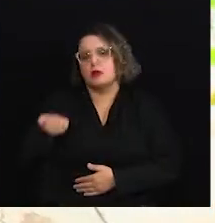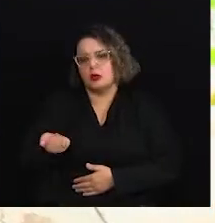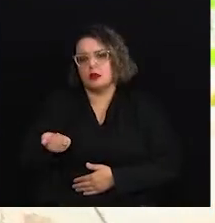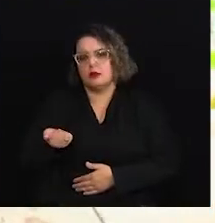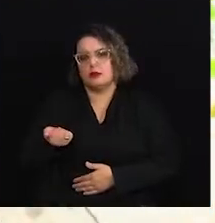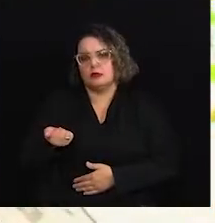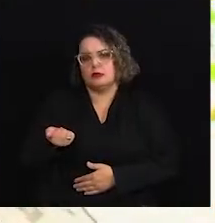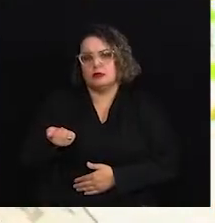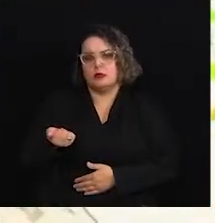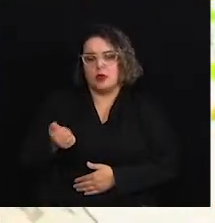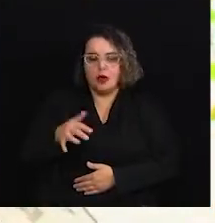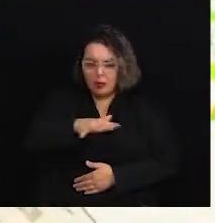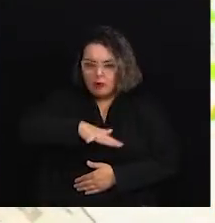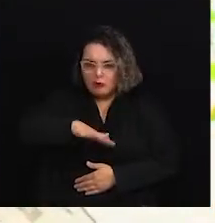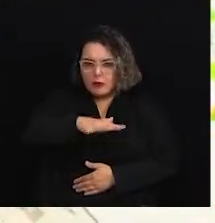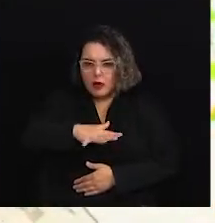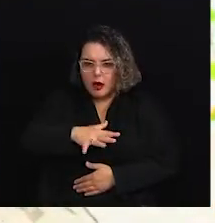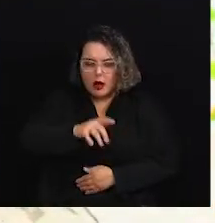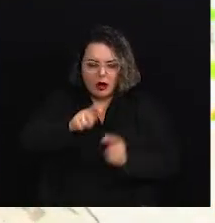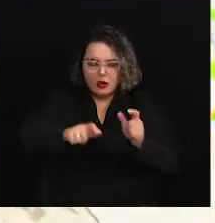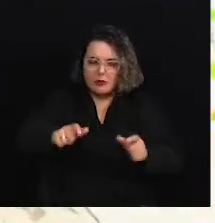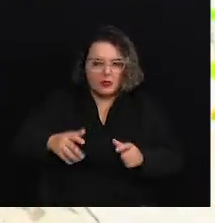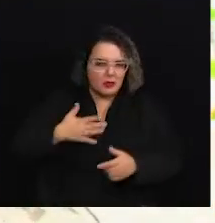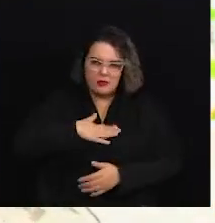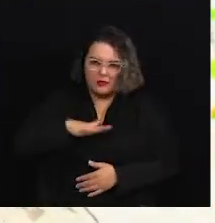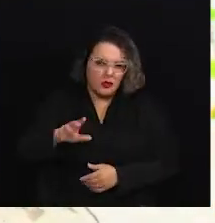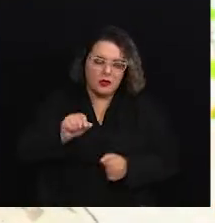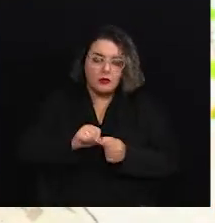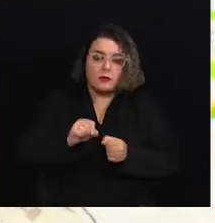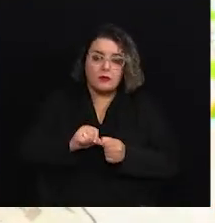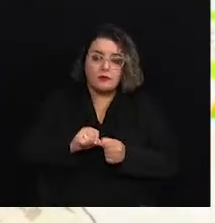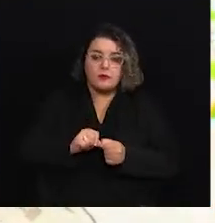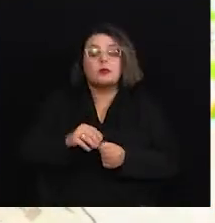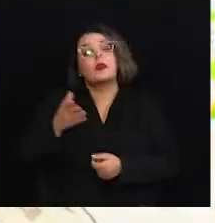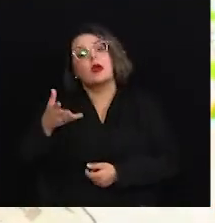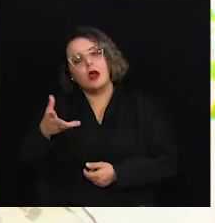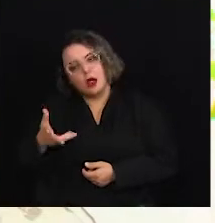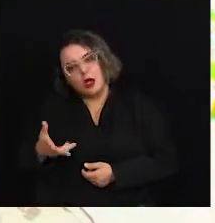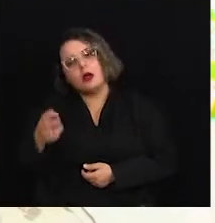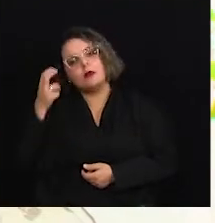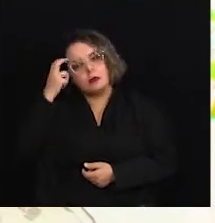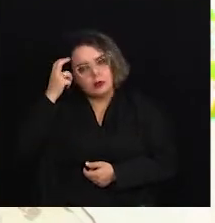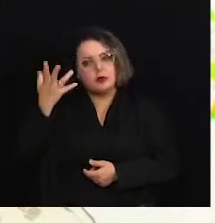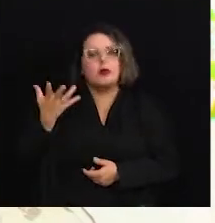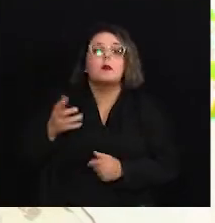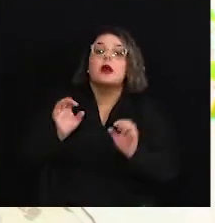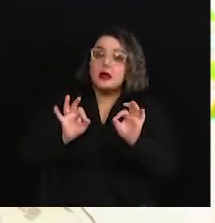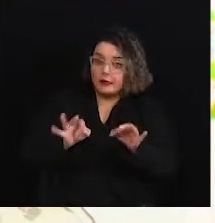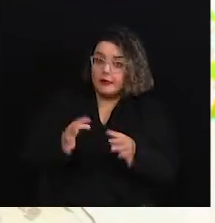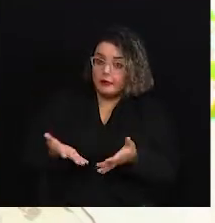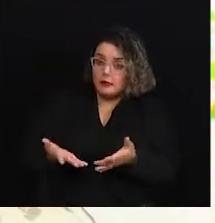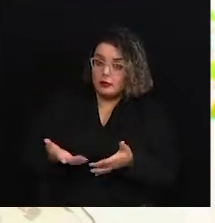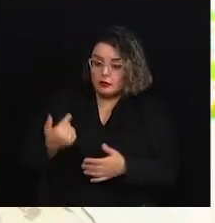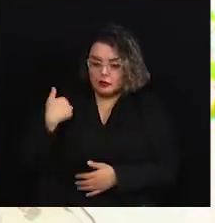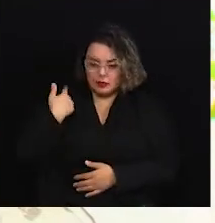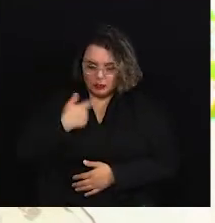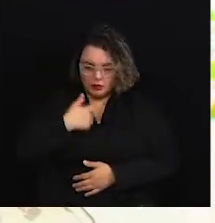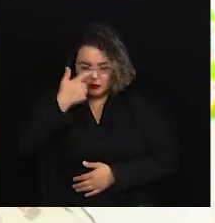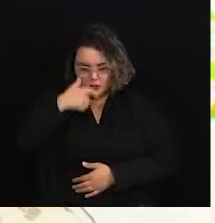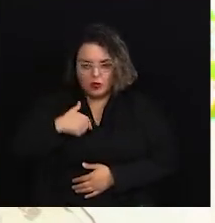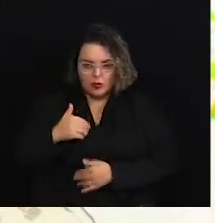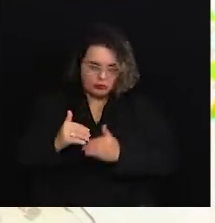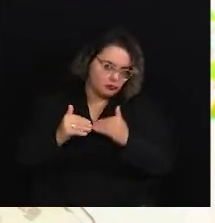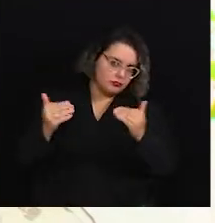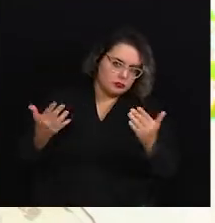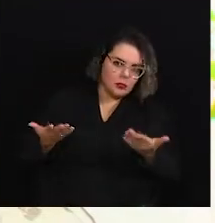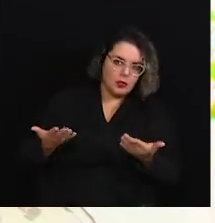Então a Way Handle faz aquela parte chata que o ser humano não gosta de fazer de uma maneira um pouco mais veloz, um pouco mais inteligente e mais assertiva do que a gente...